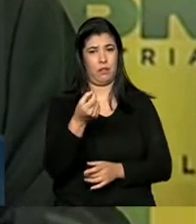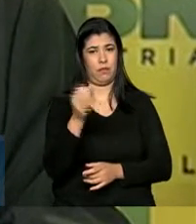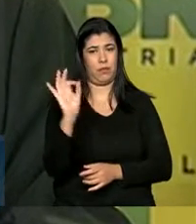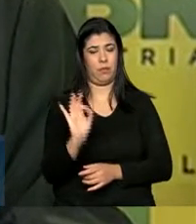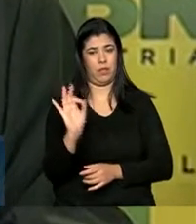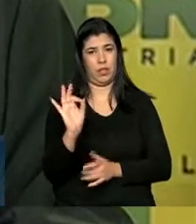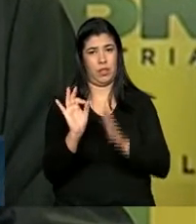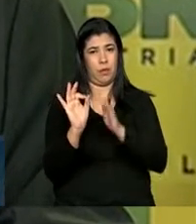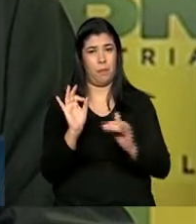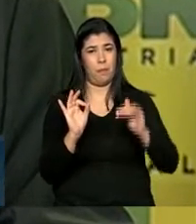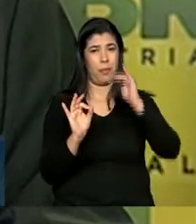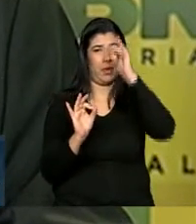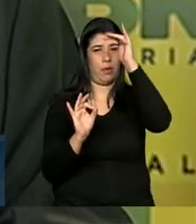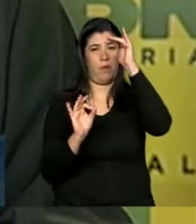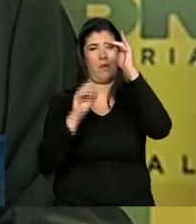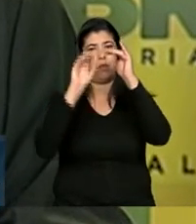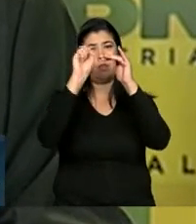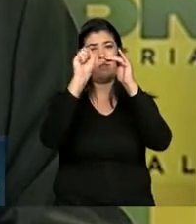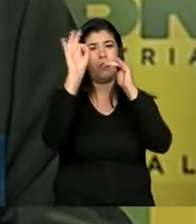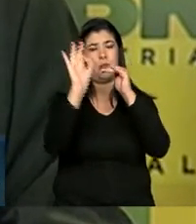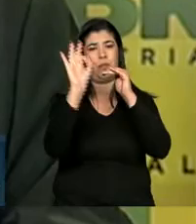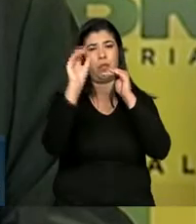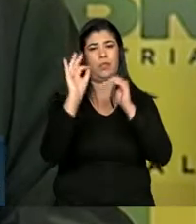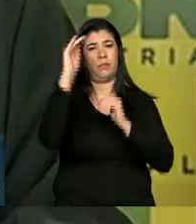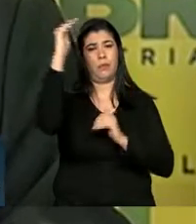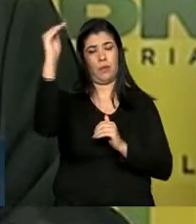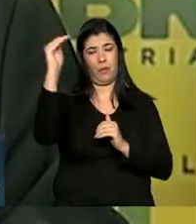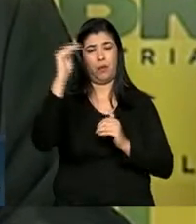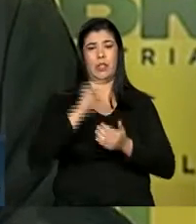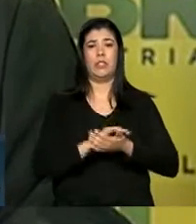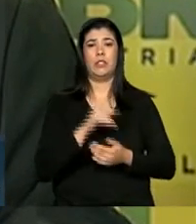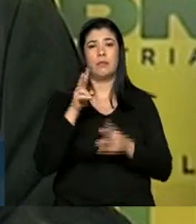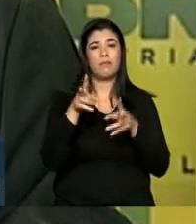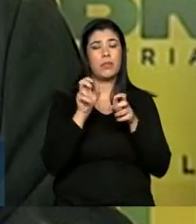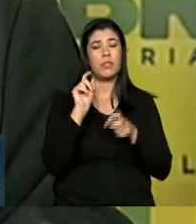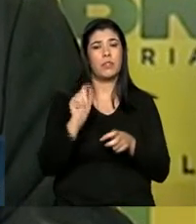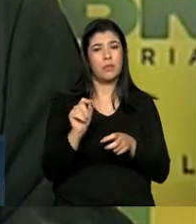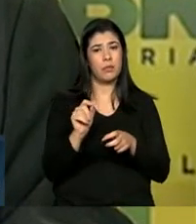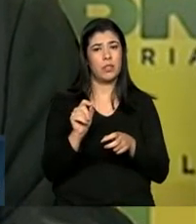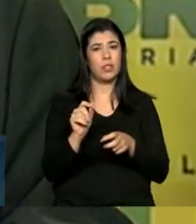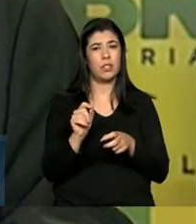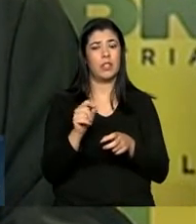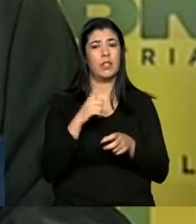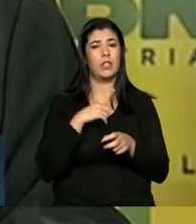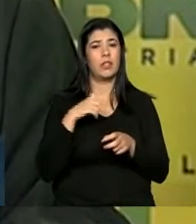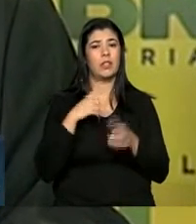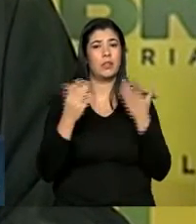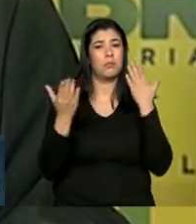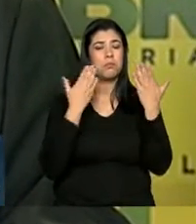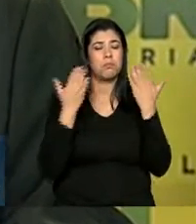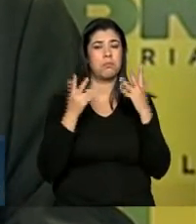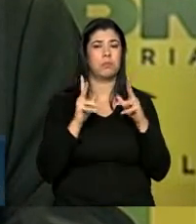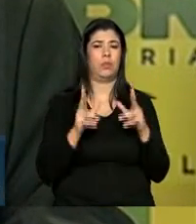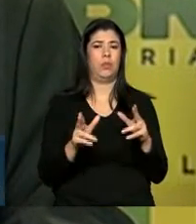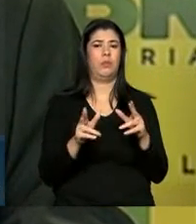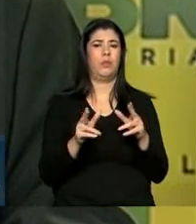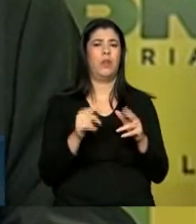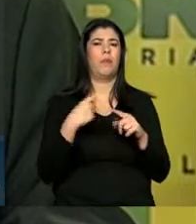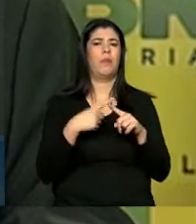é acima de 80%. Percebam que a tendência é a mesma. Por que o muito baixo